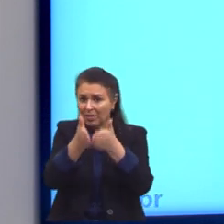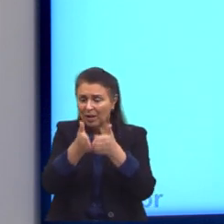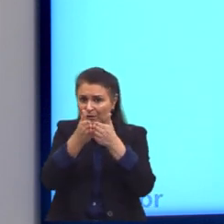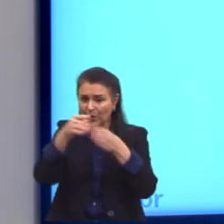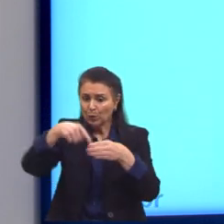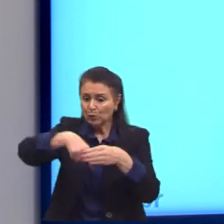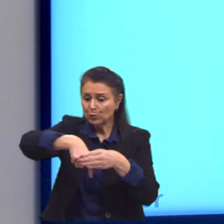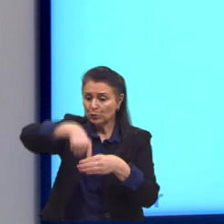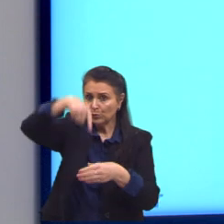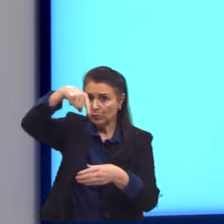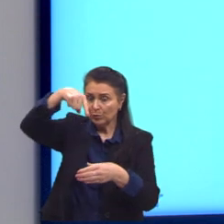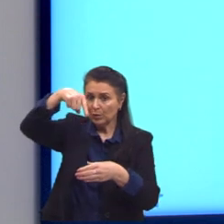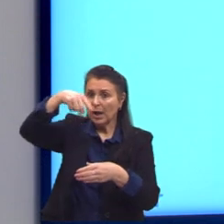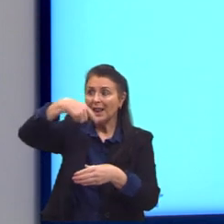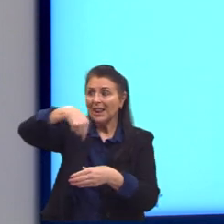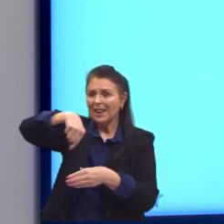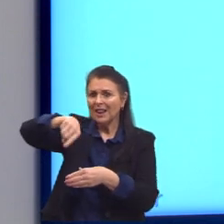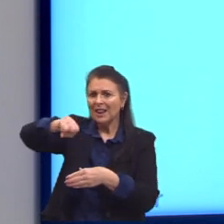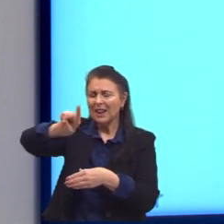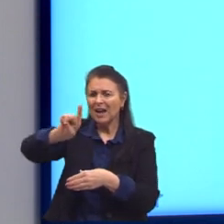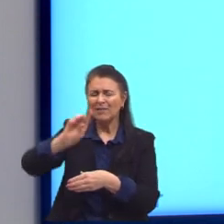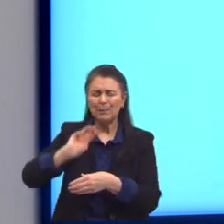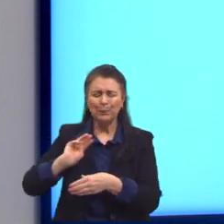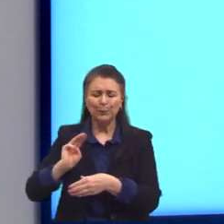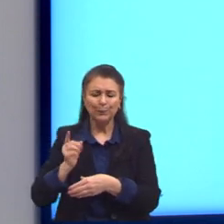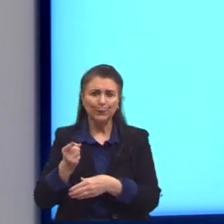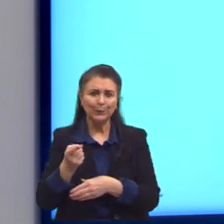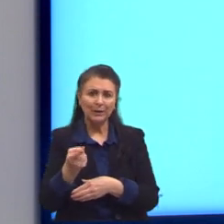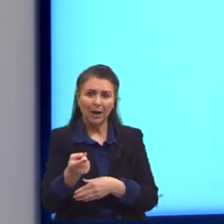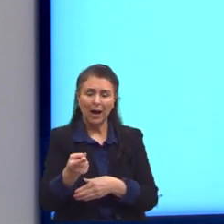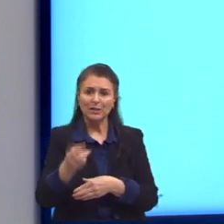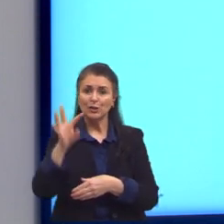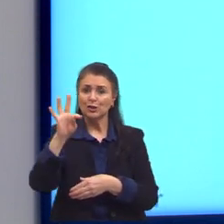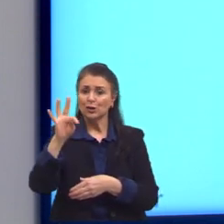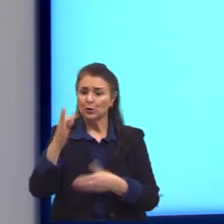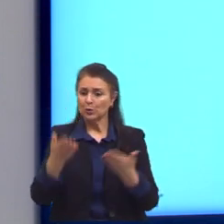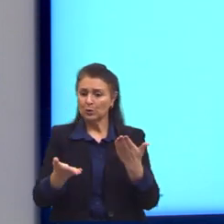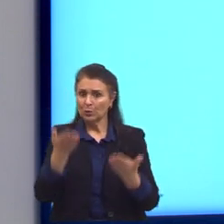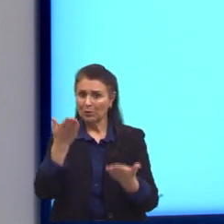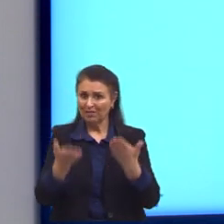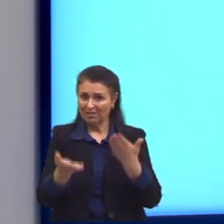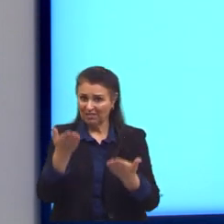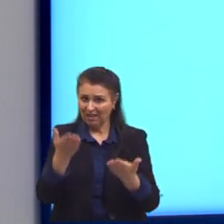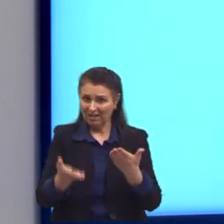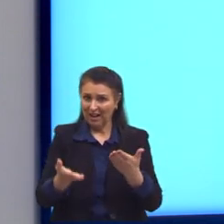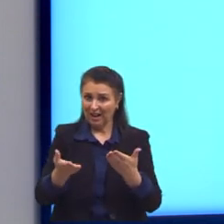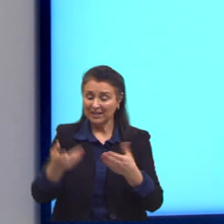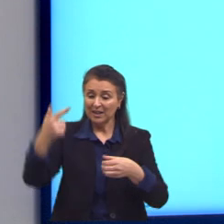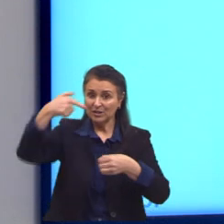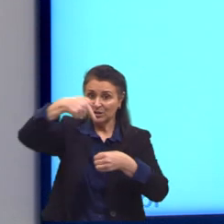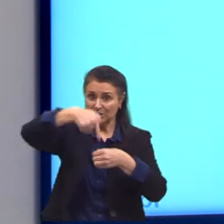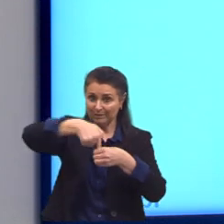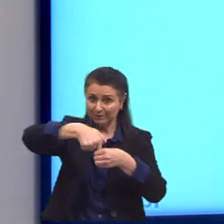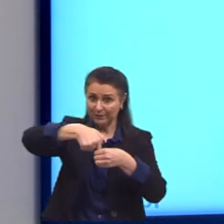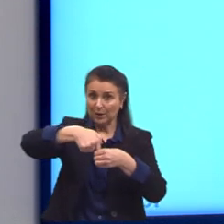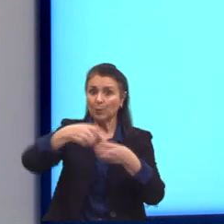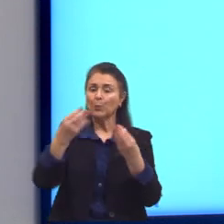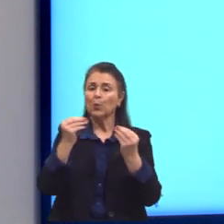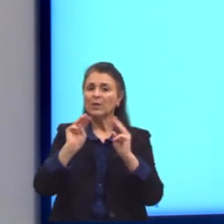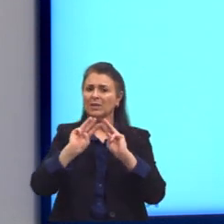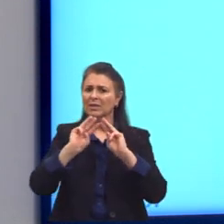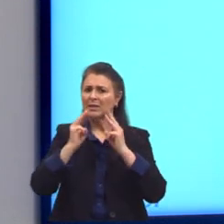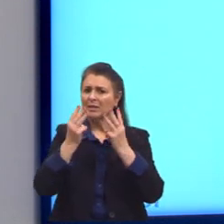é capaz de transportar milhares de toneladas de carga Há uma grande quantidade de massa